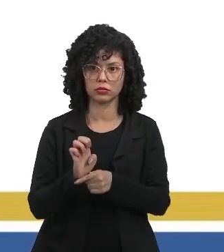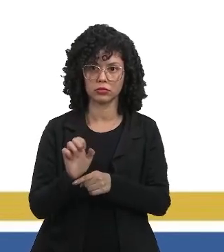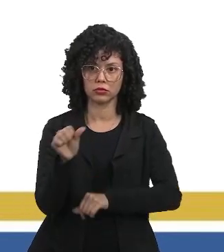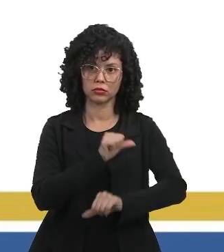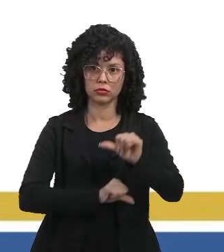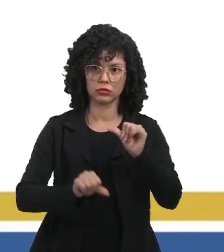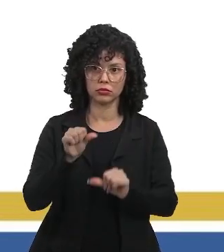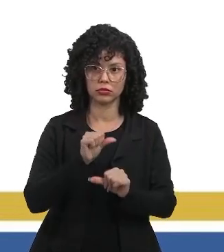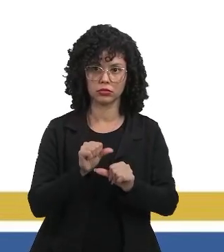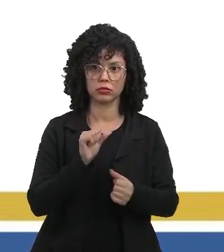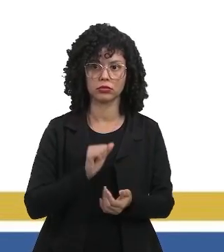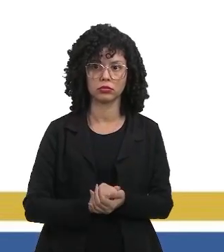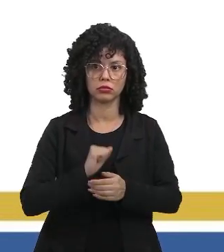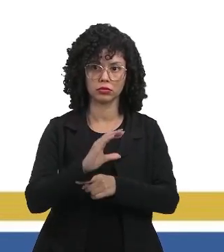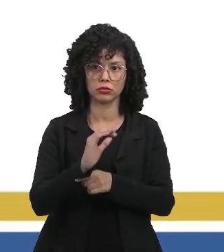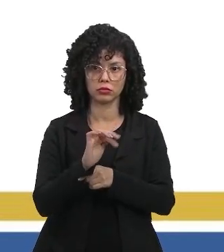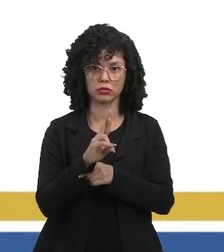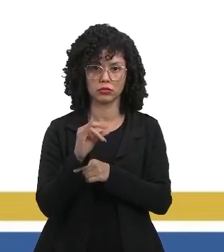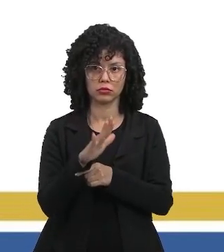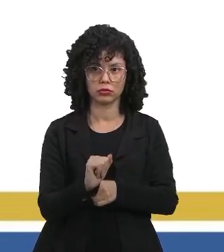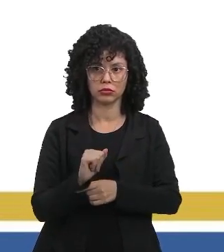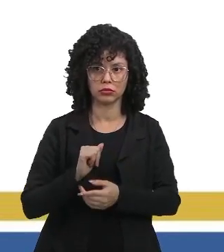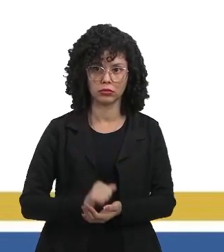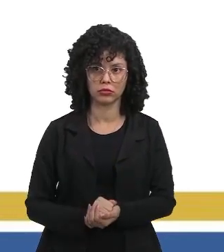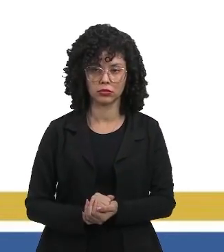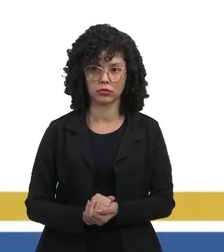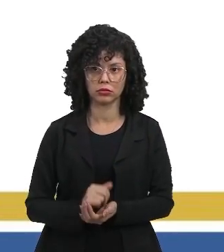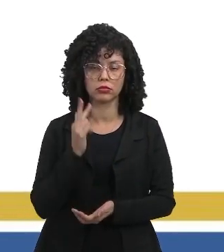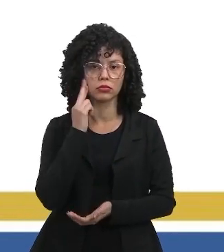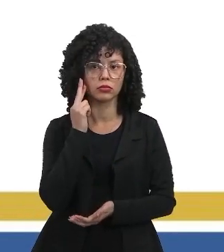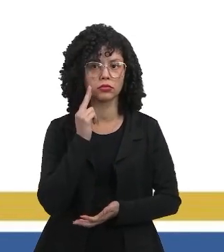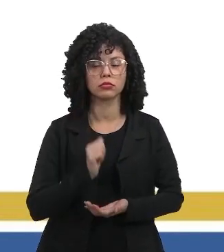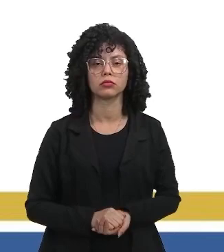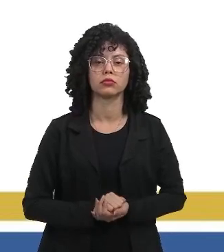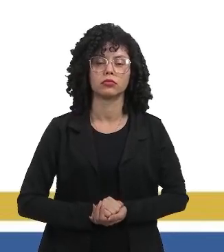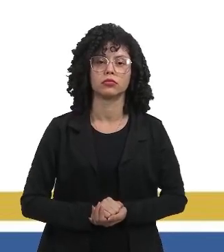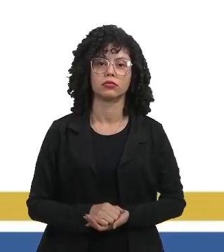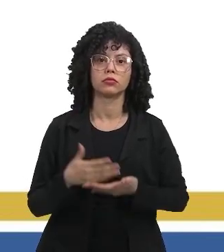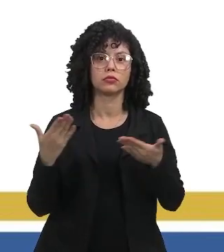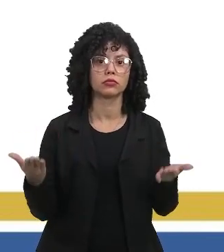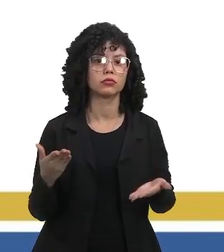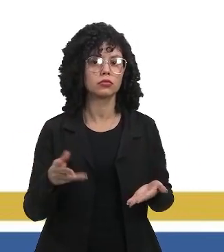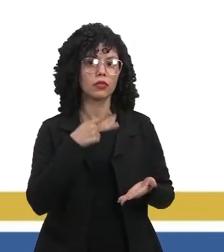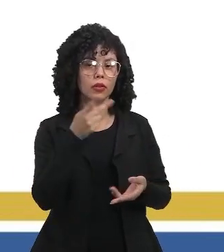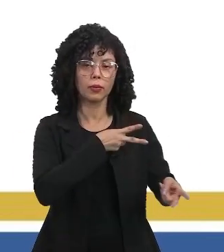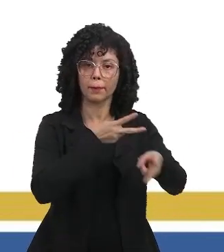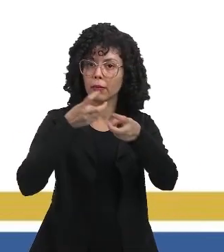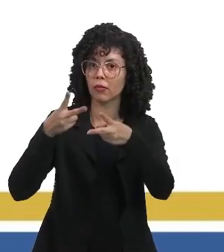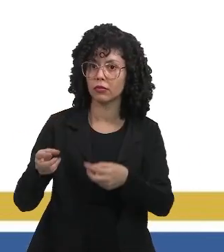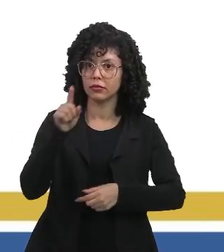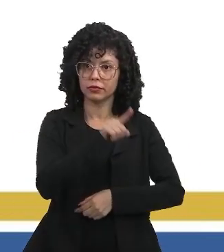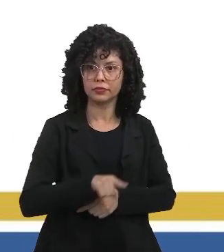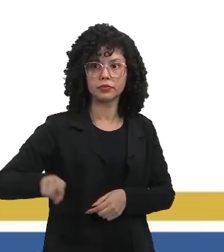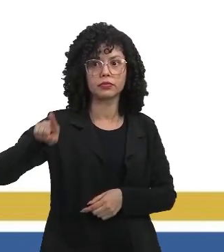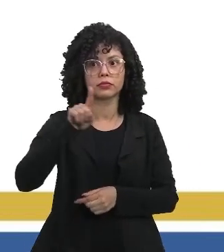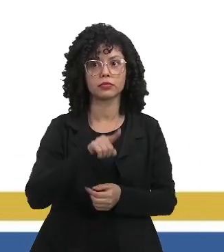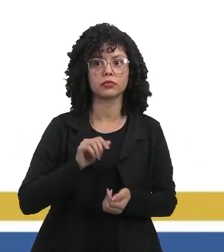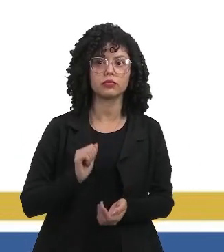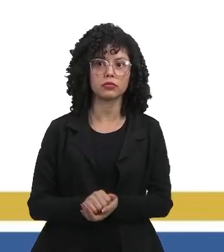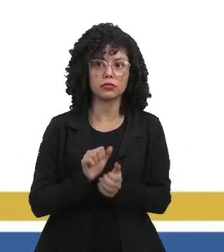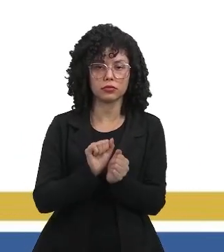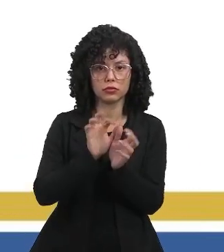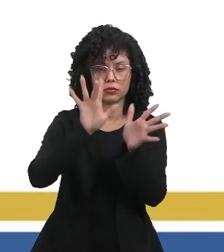modificar a cadeia carbônica para a cadeia normal então aqui que vocês vão observar que eu circulei são as